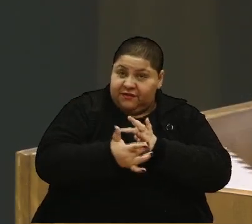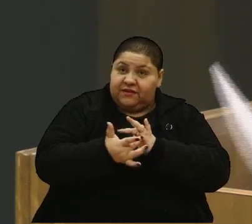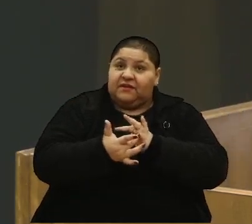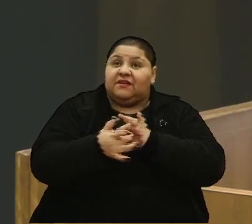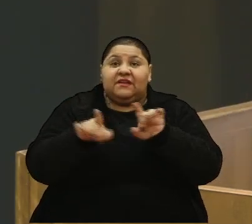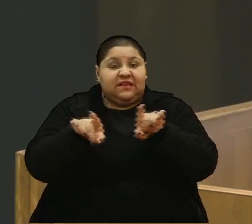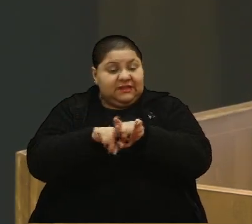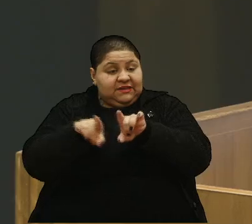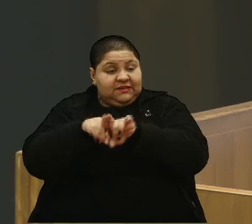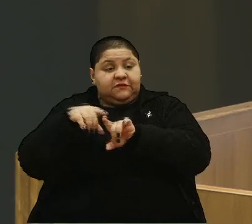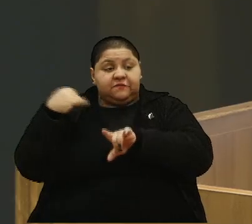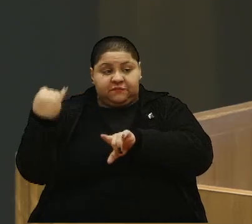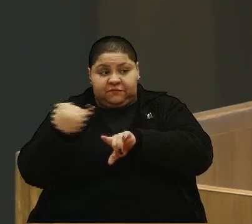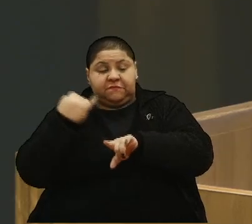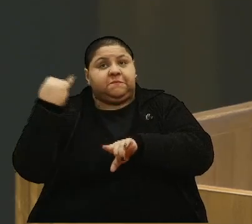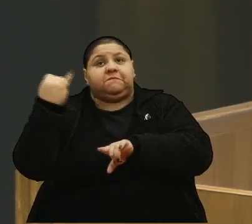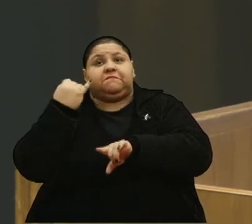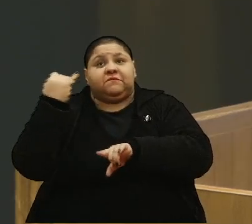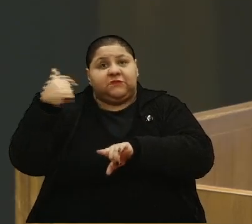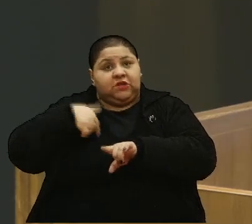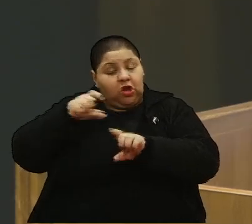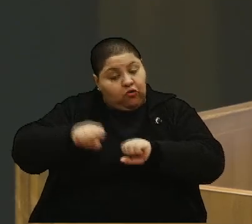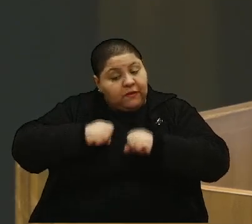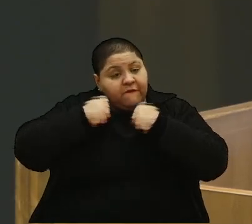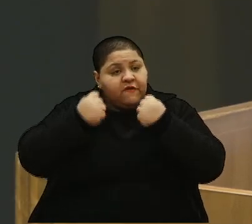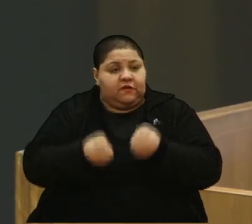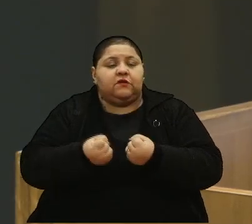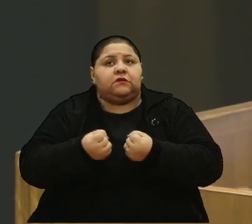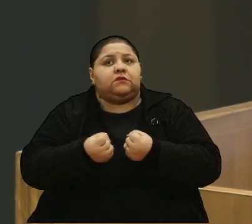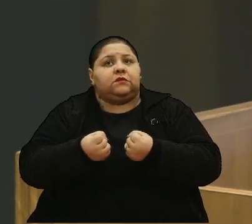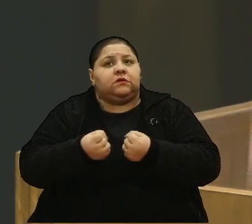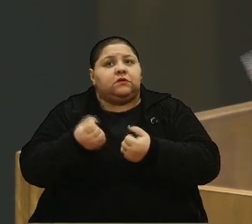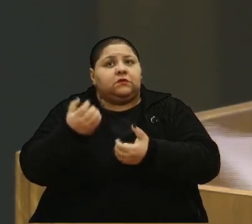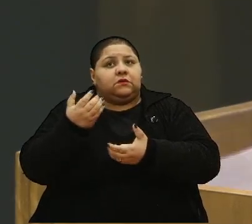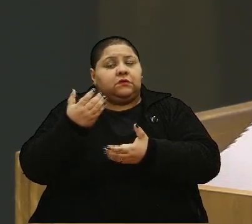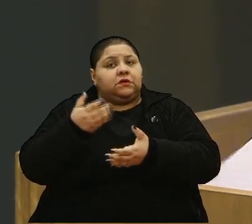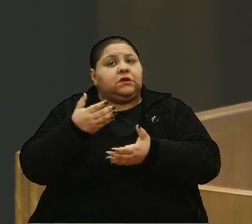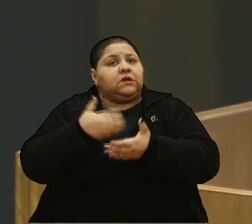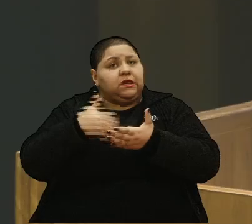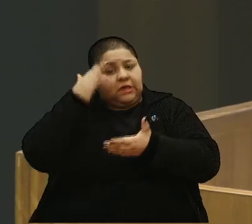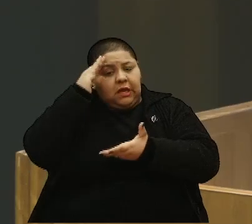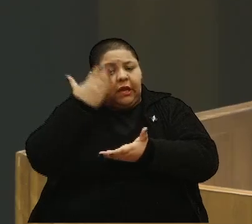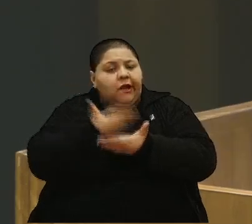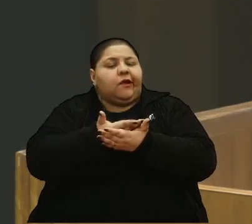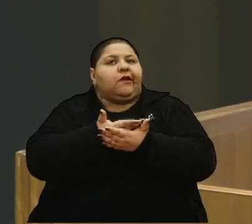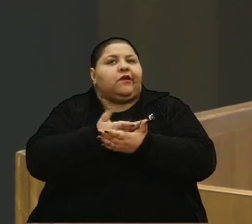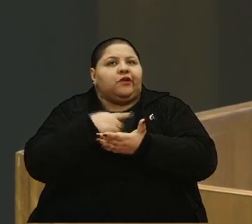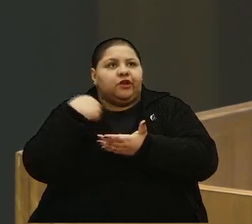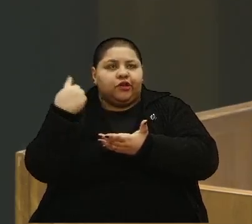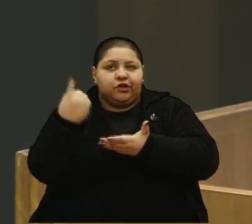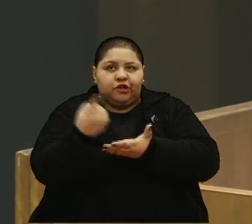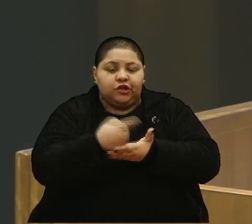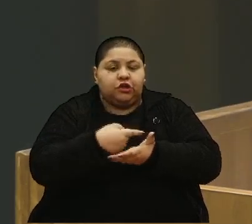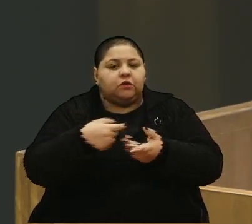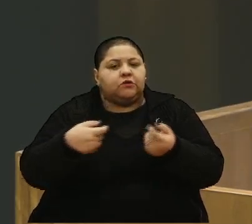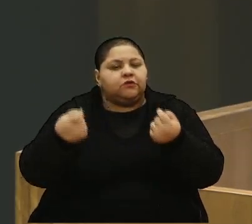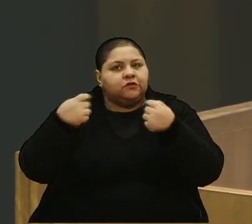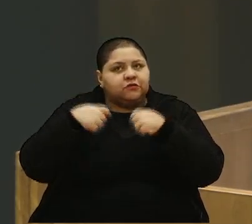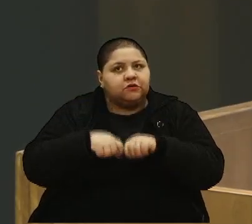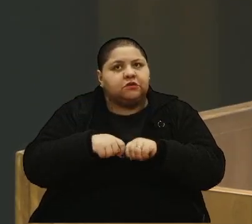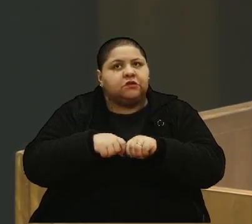da importância, colegas, e eu defendo isso, e estou cada vez mais convencido de que nós